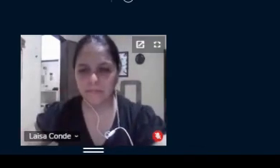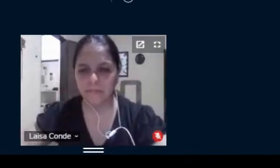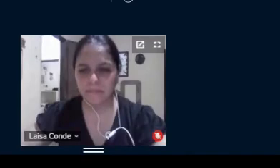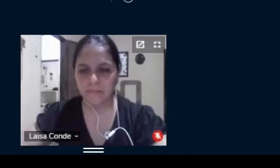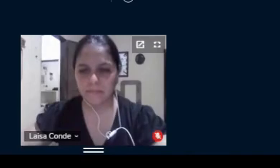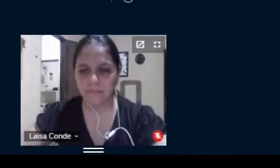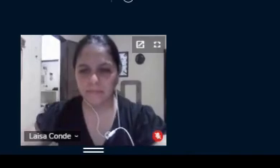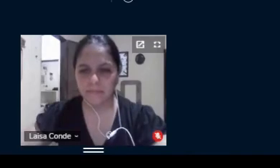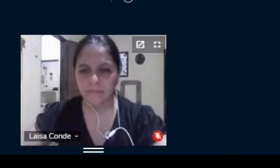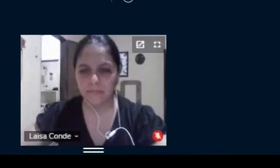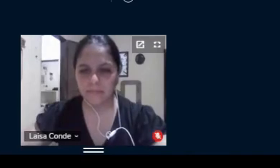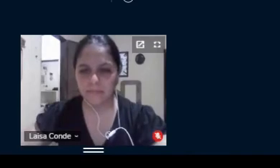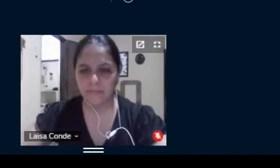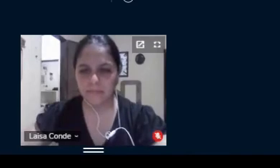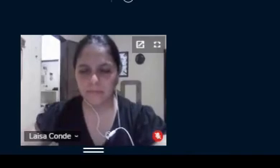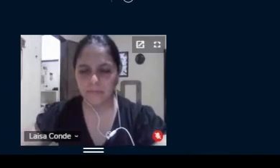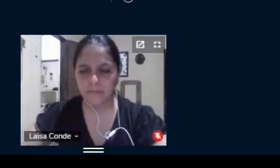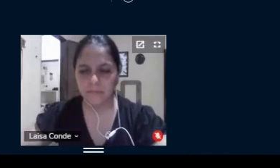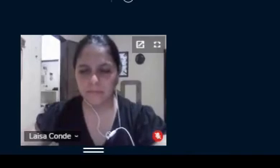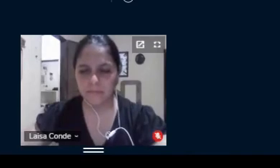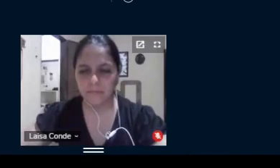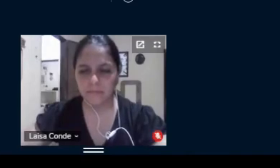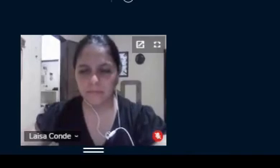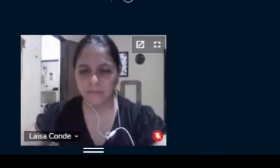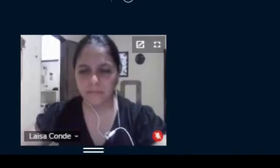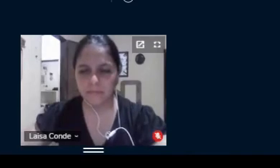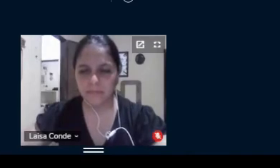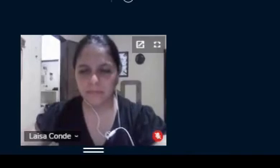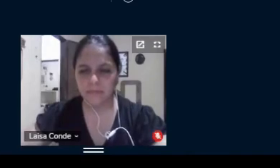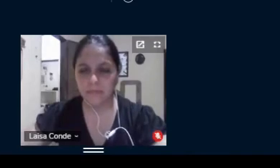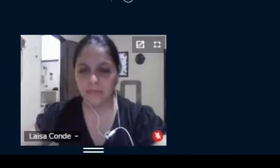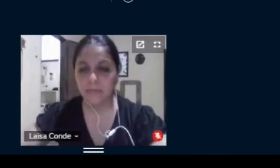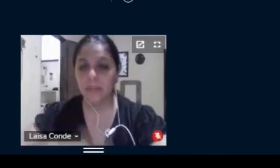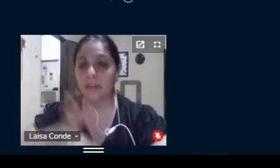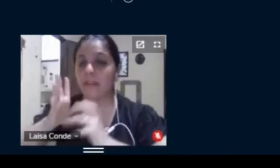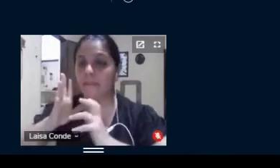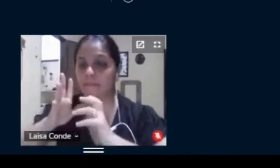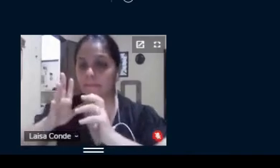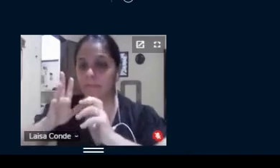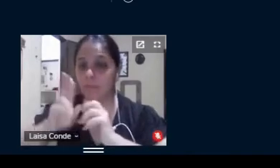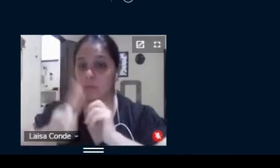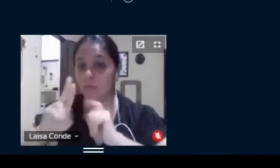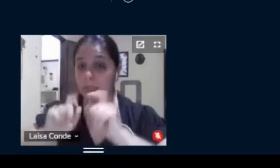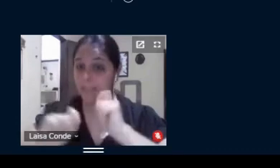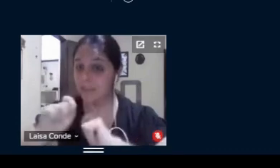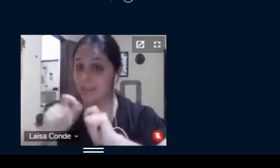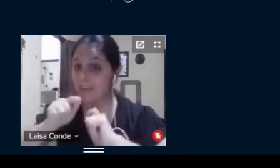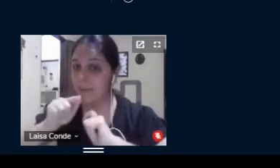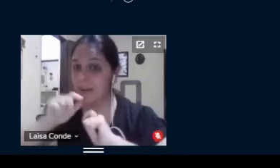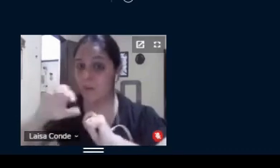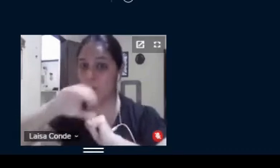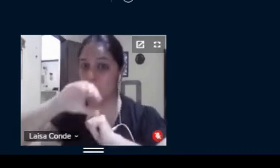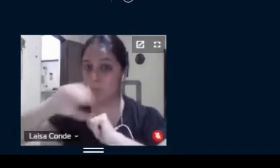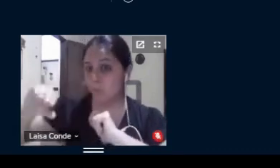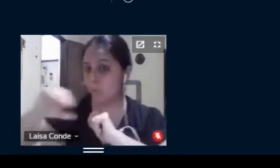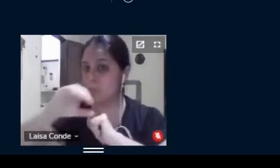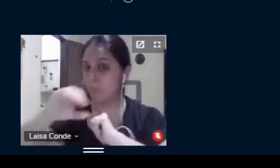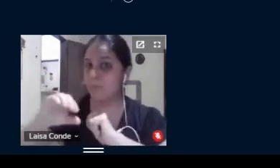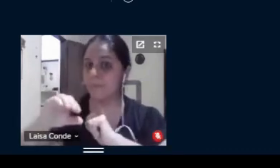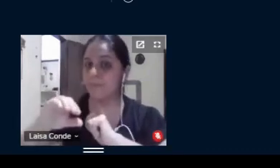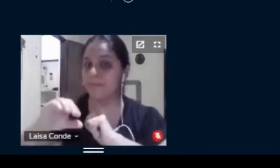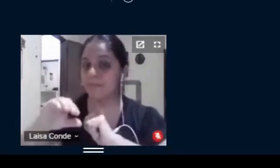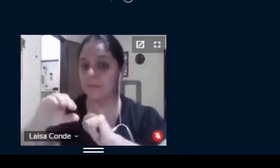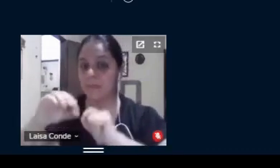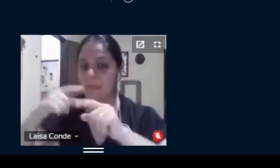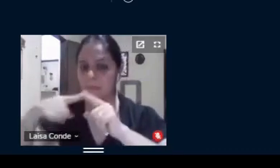E aí ela vai desmagnetizar a pecinha dela. Na verdade, ela inverteu o sentido de polarização, ó. Agora ela tá